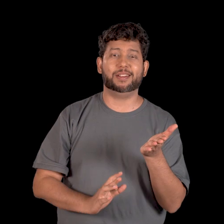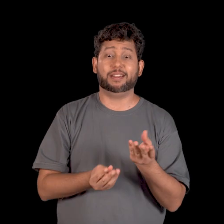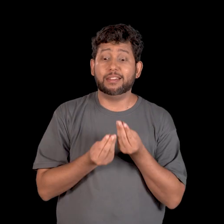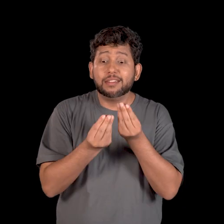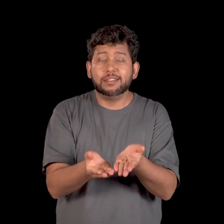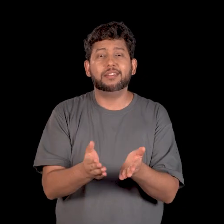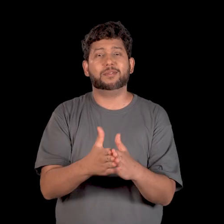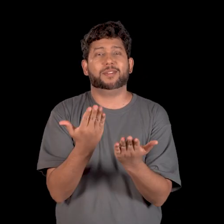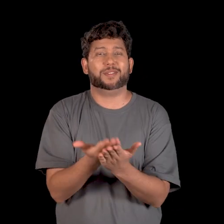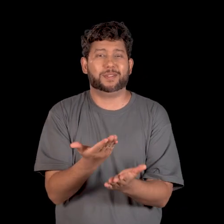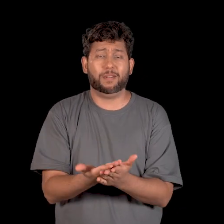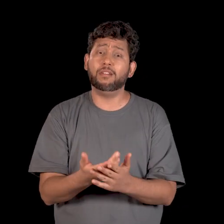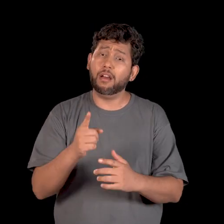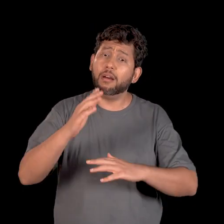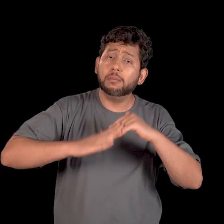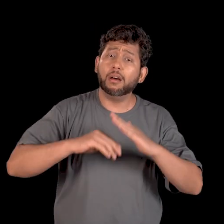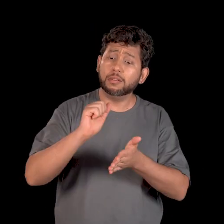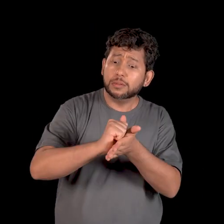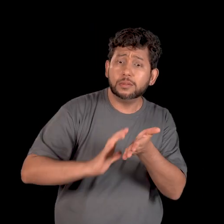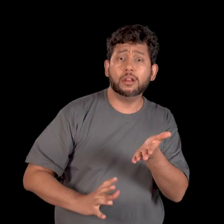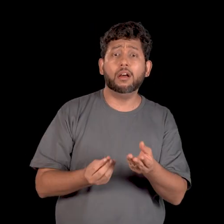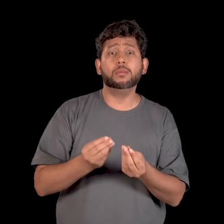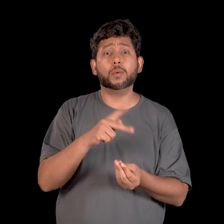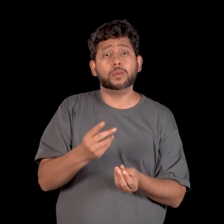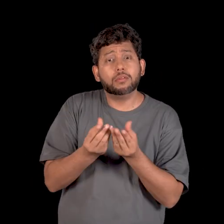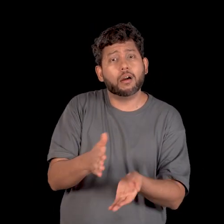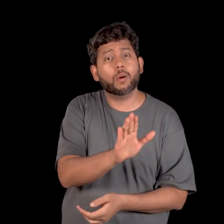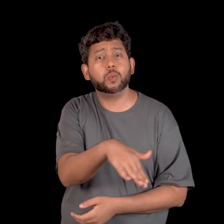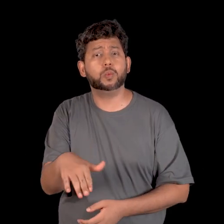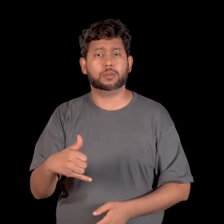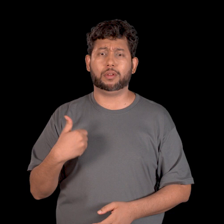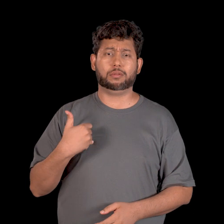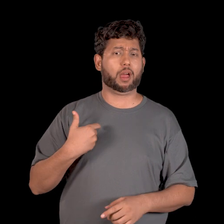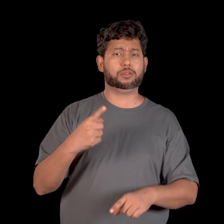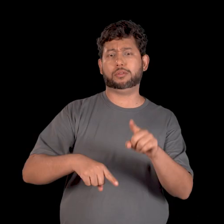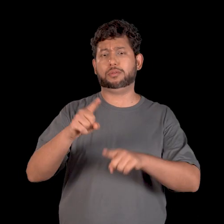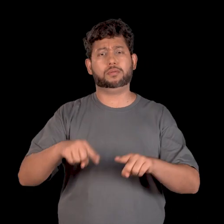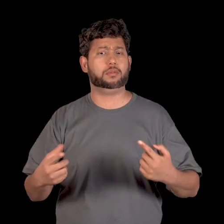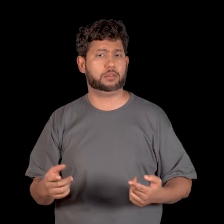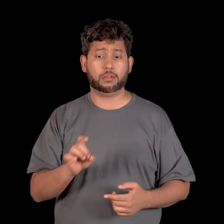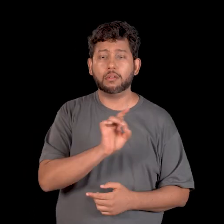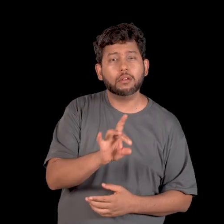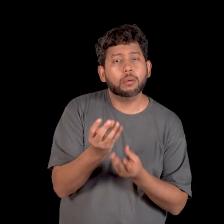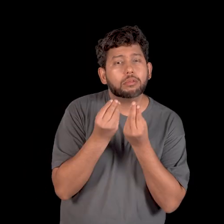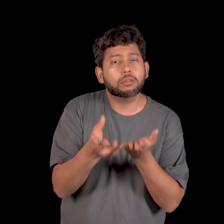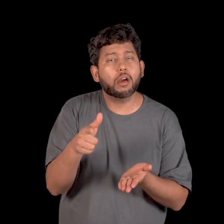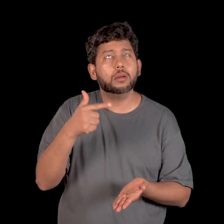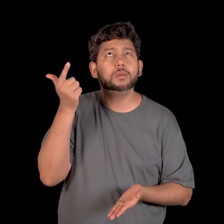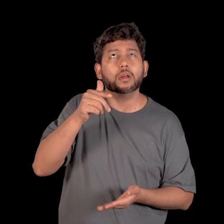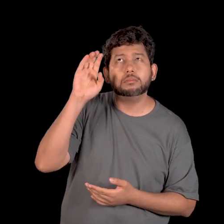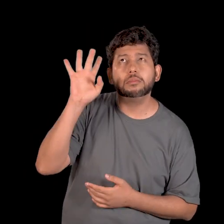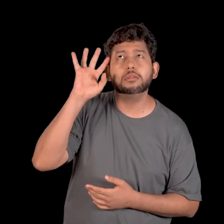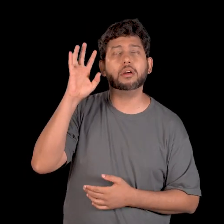pedagógica. Voltada para o ambiente escolar, sugere atividades práticas para o professor propor aos seus alunos, de diferentes